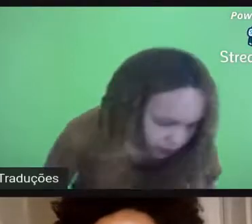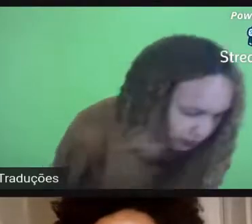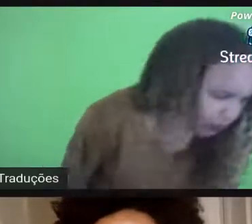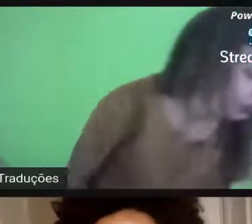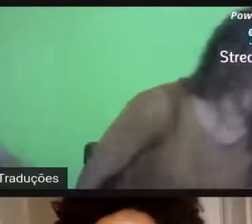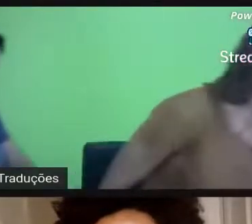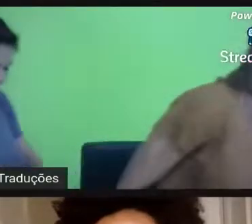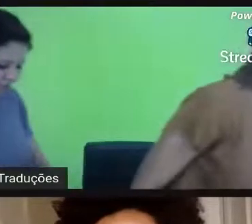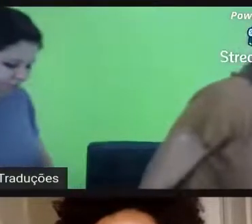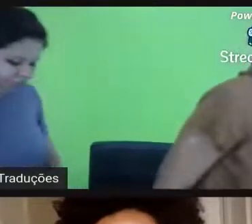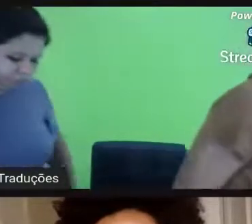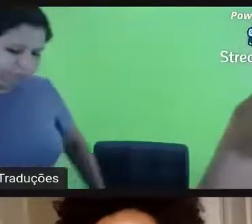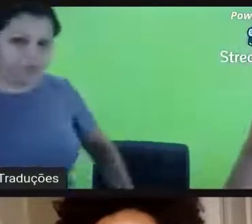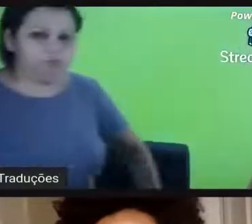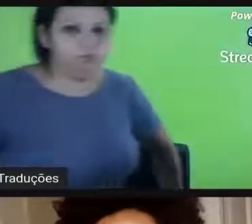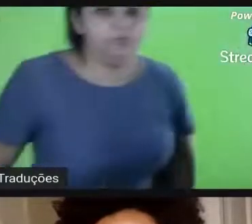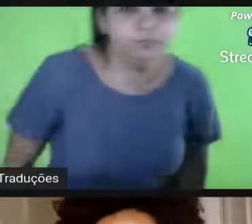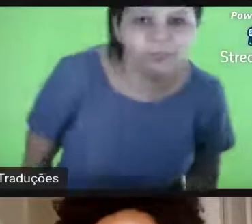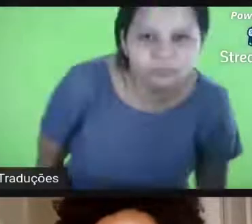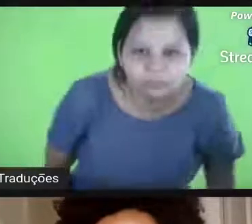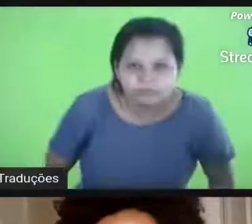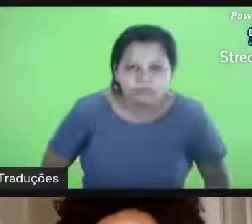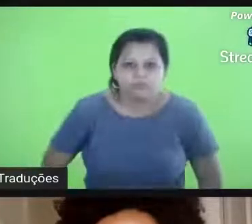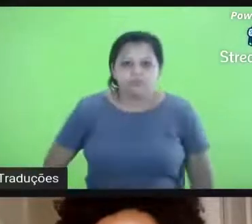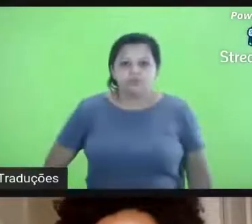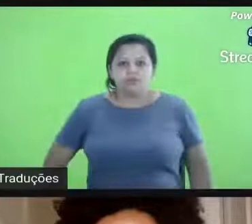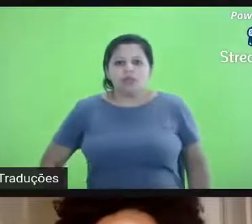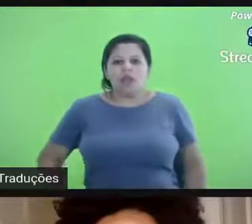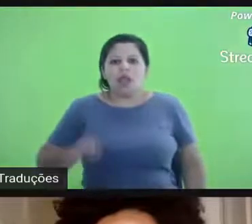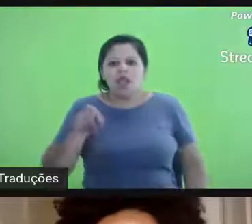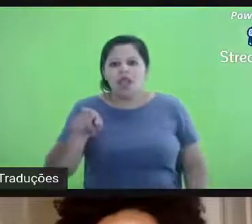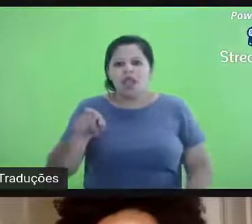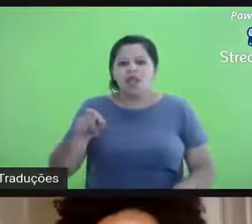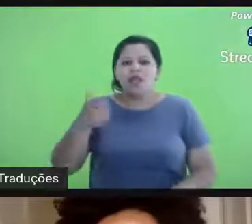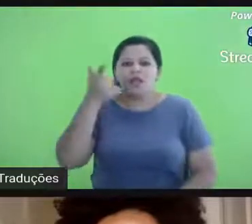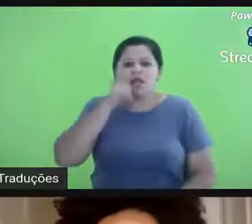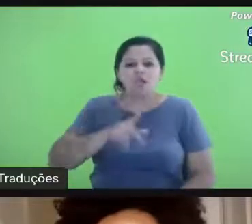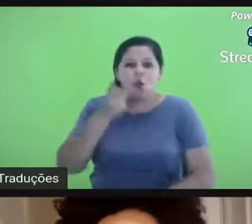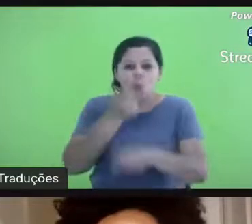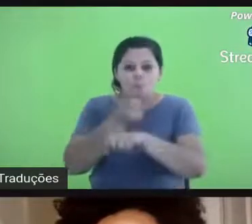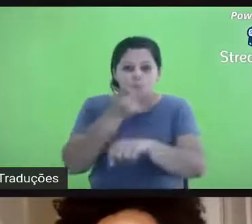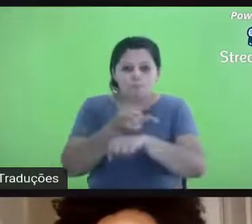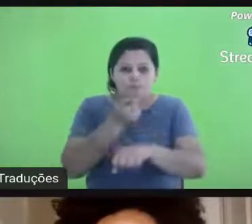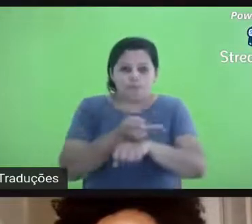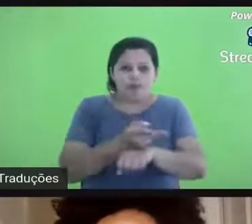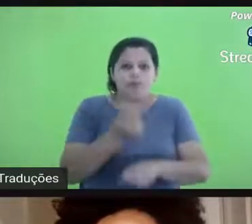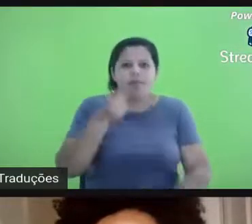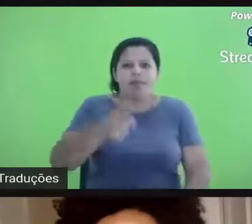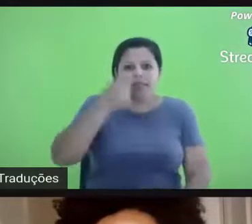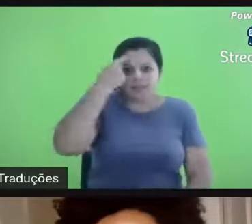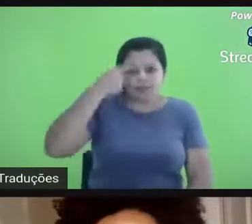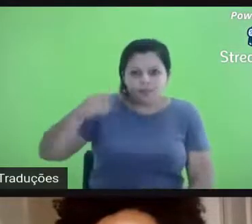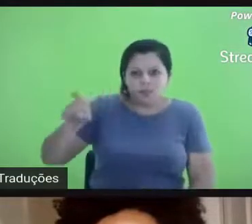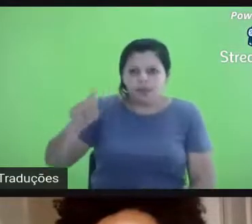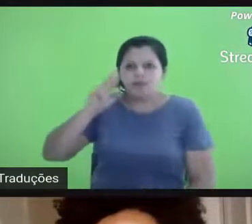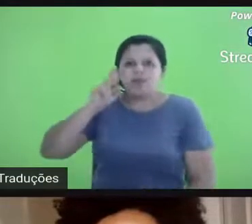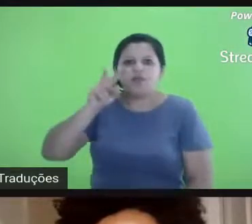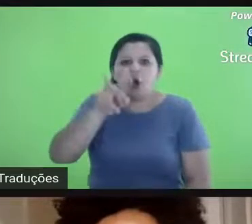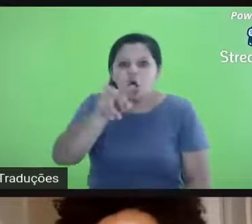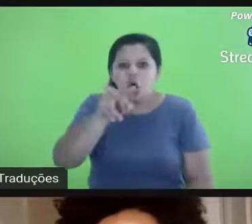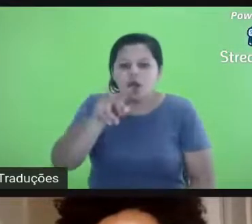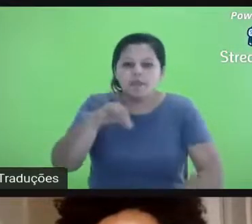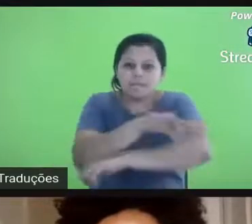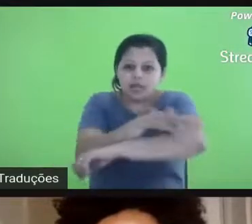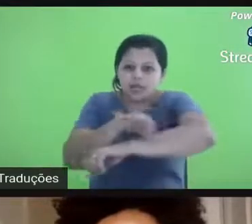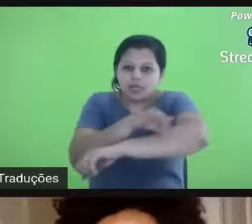ou David, não lembro exatamente, mas ganhou um prêmio bem bacana essa semana, e aí você olha para a arquitetura dele, embora